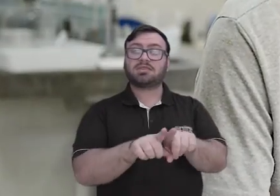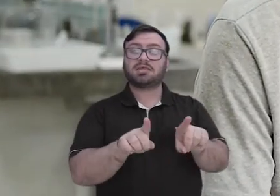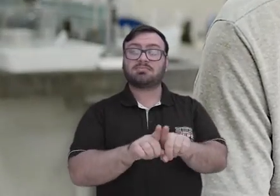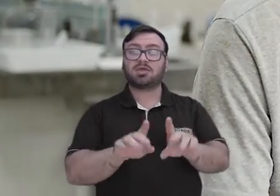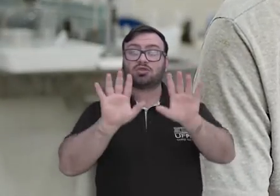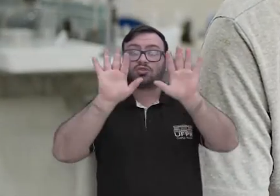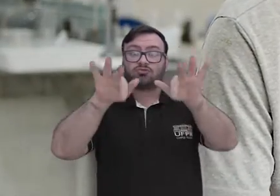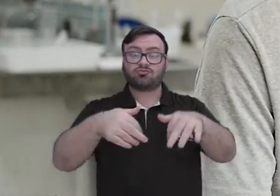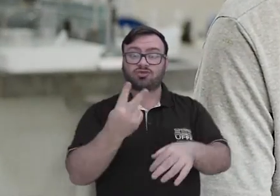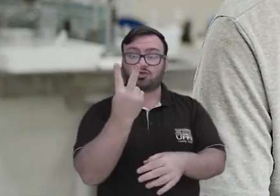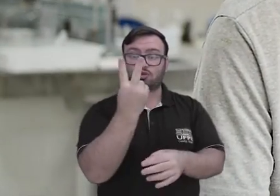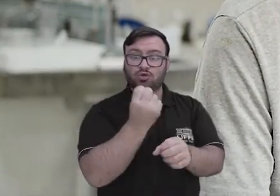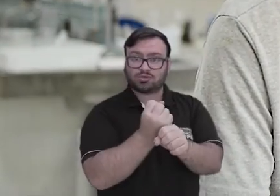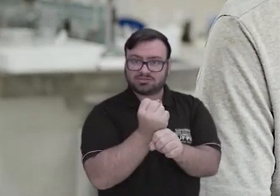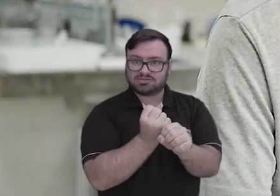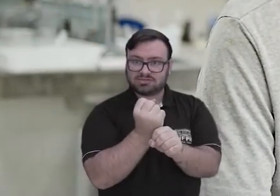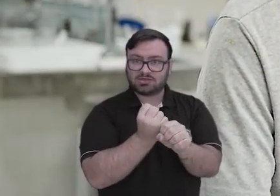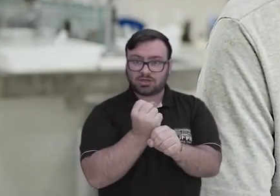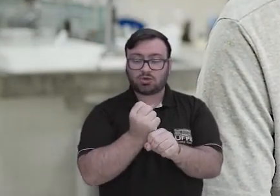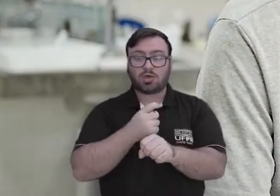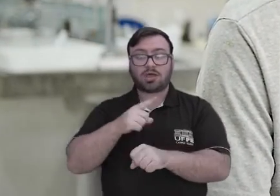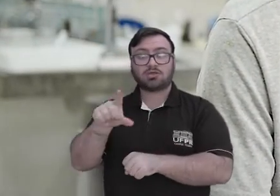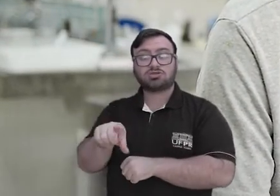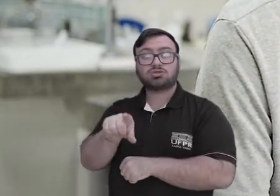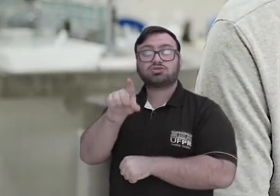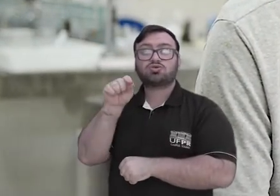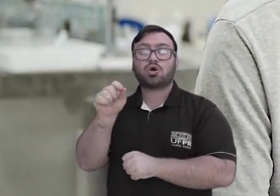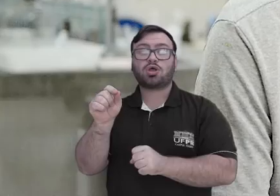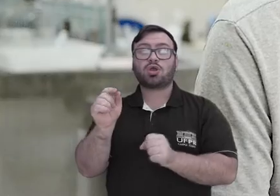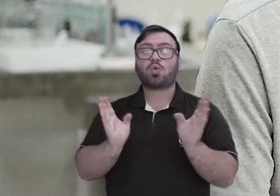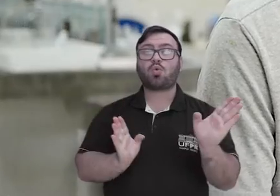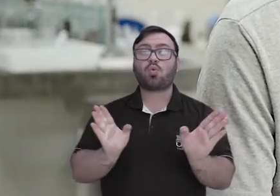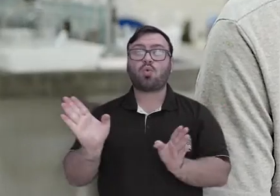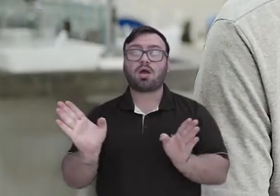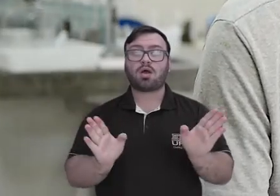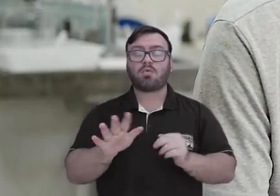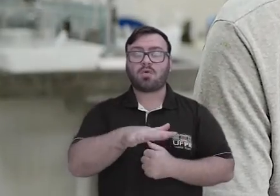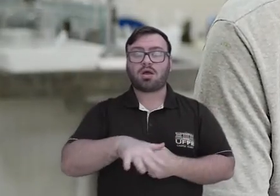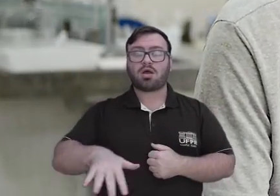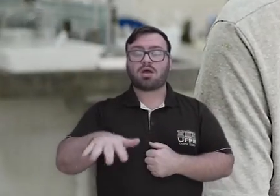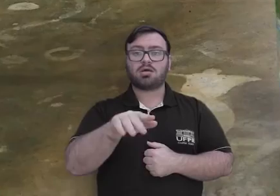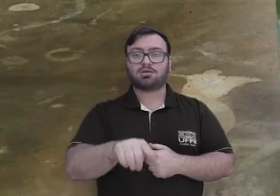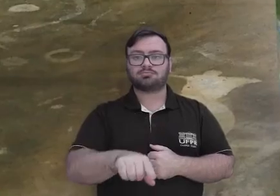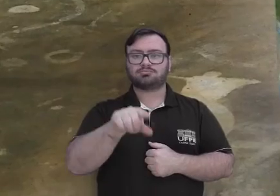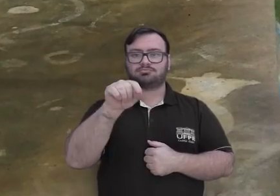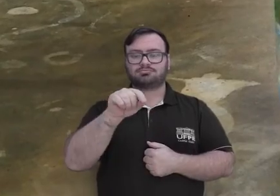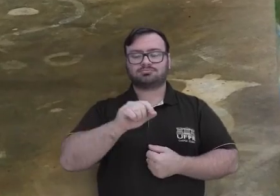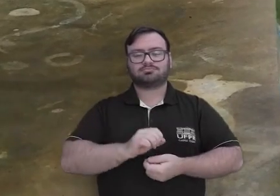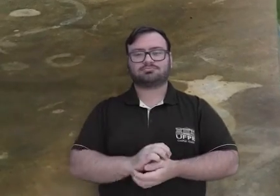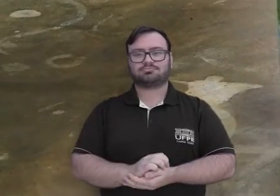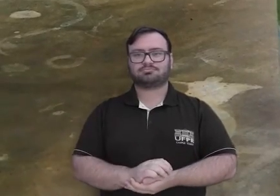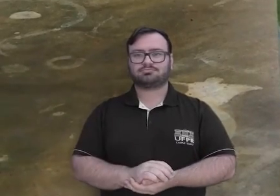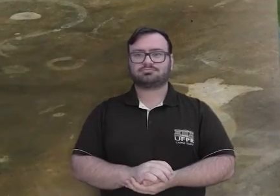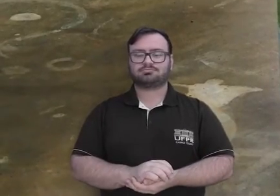término dos dois primeiros anos, você faz a escolha pela habilitação que você deseja cursar.